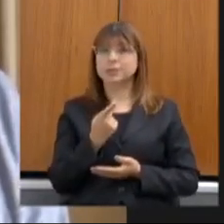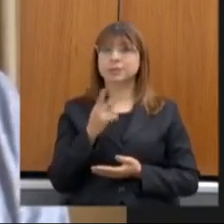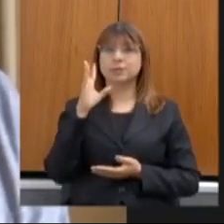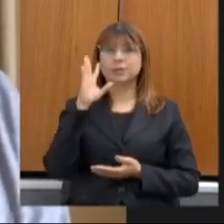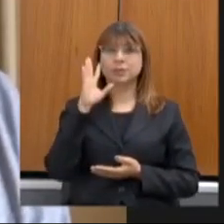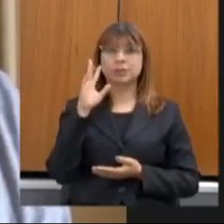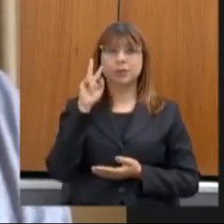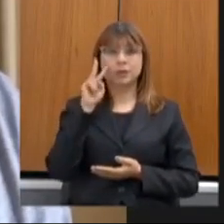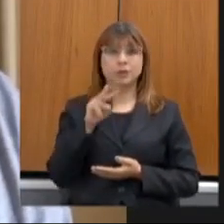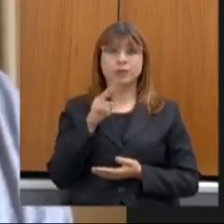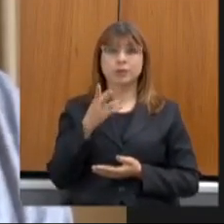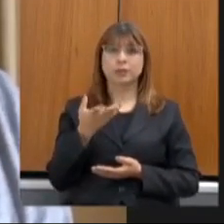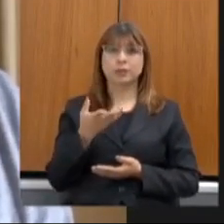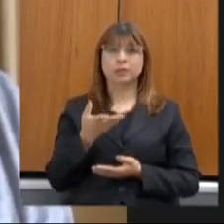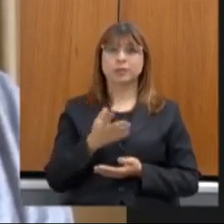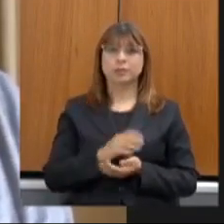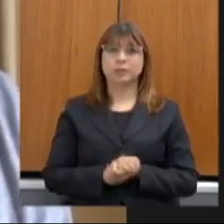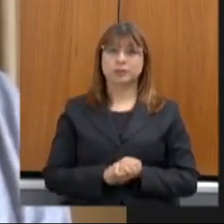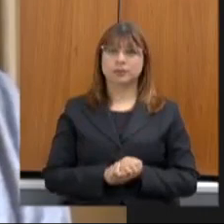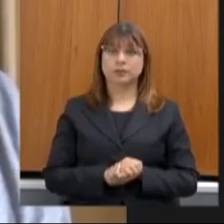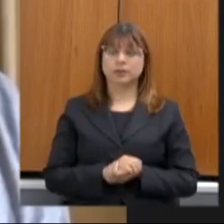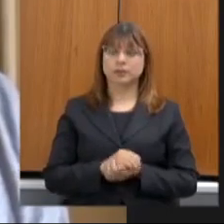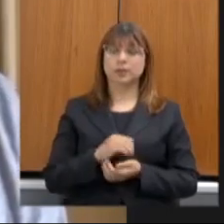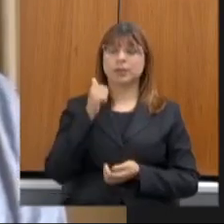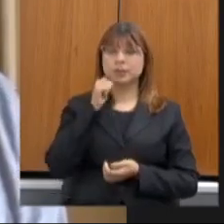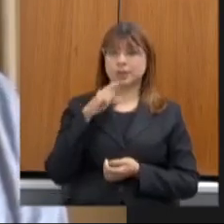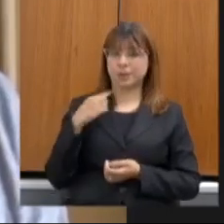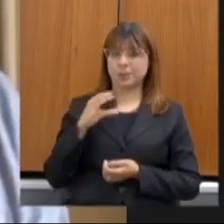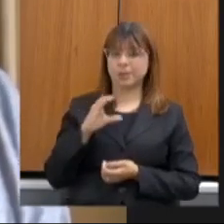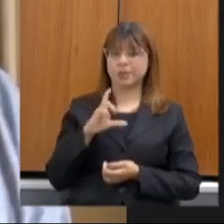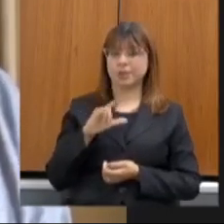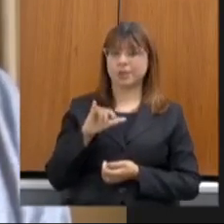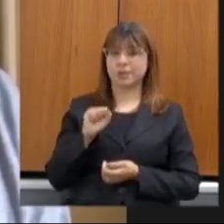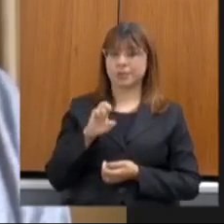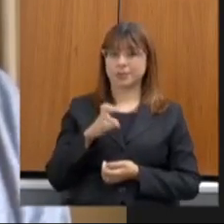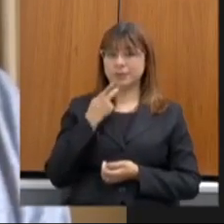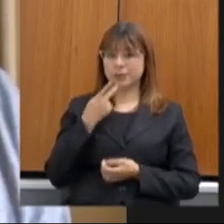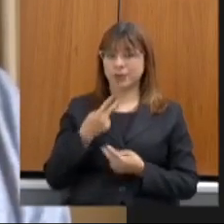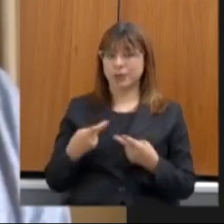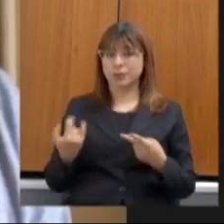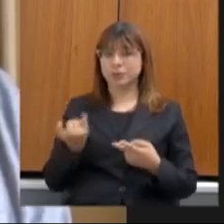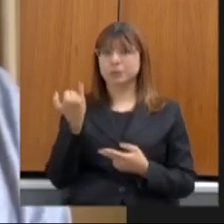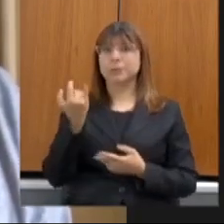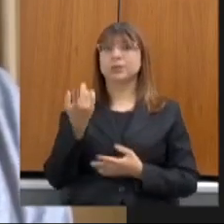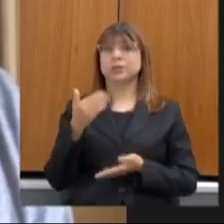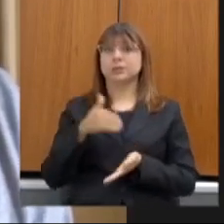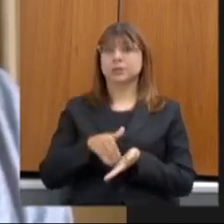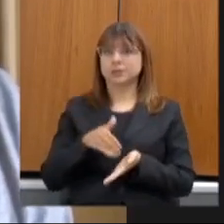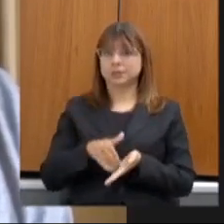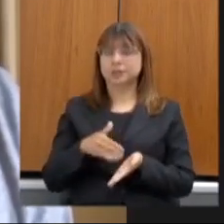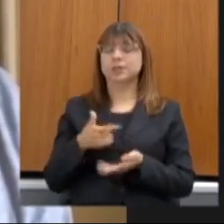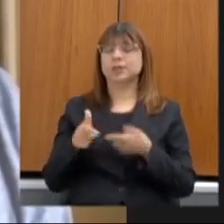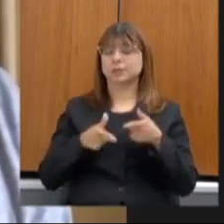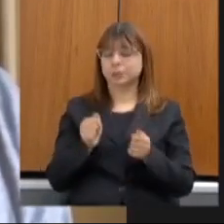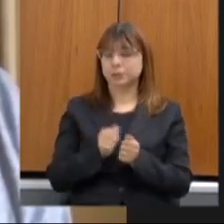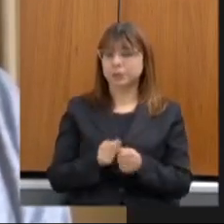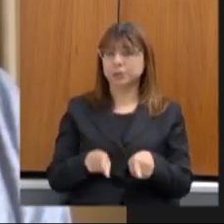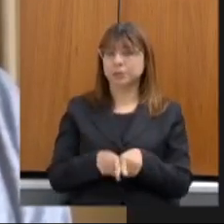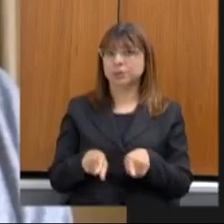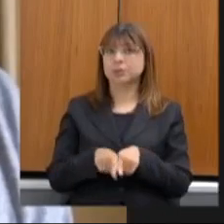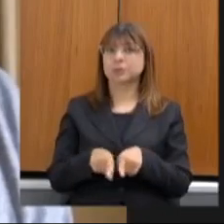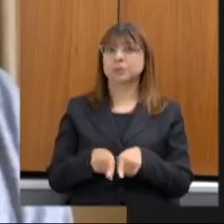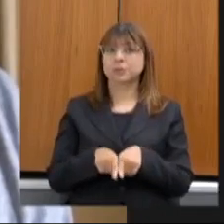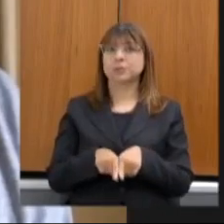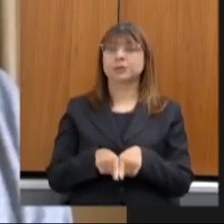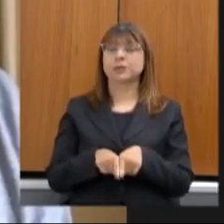que eu vi que o termo assunto e se ele trouxe de muita importância e que a secretaria que o rouba corrobora é o